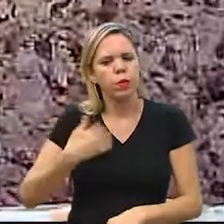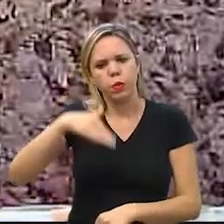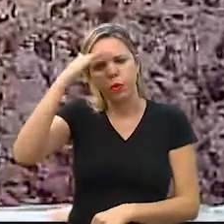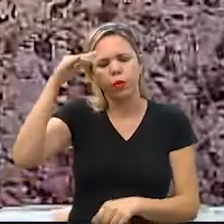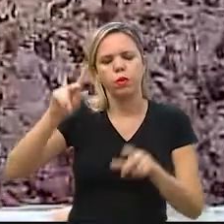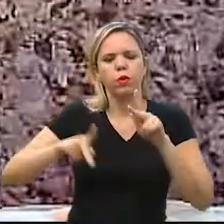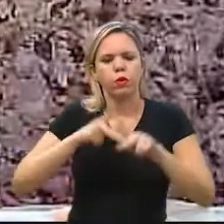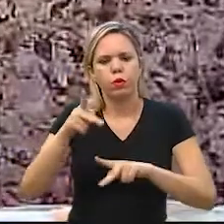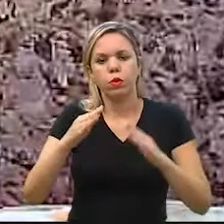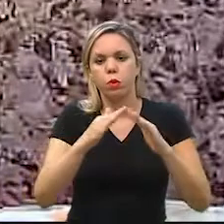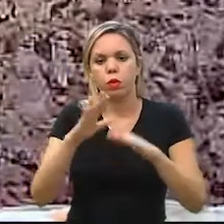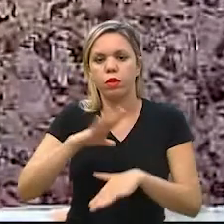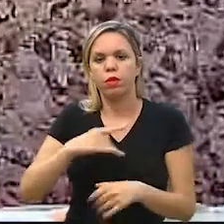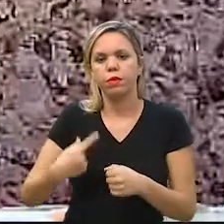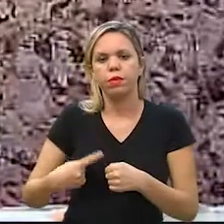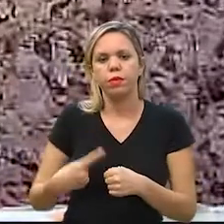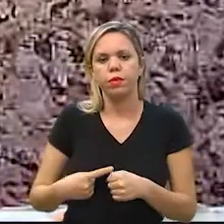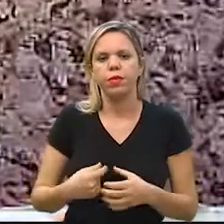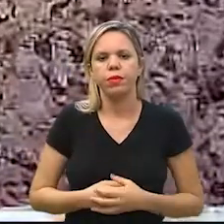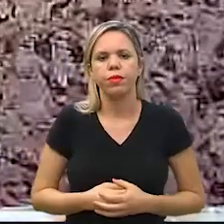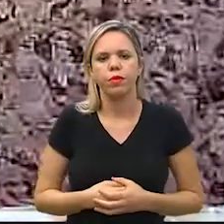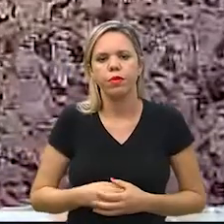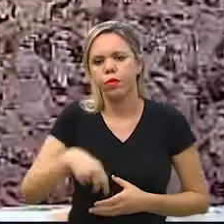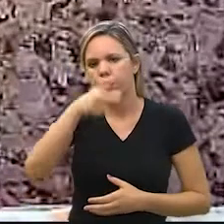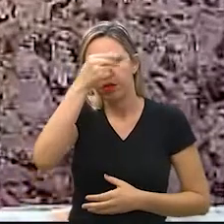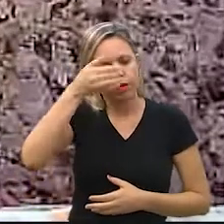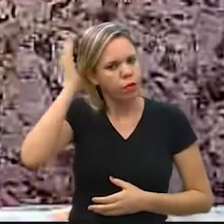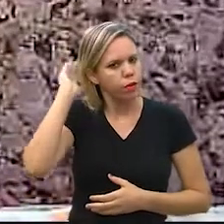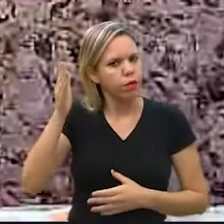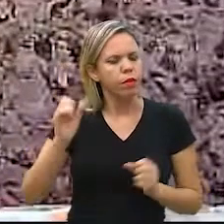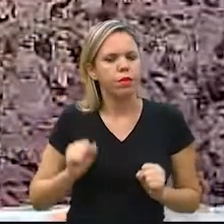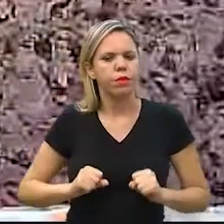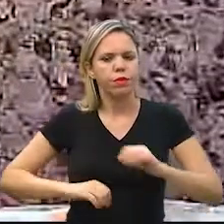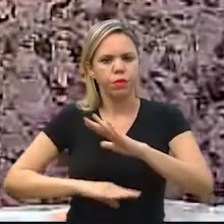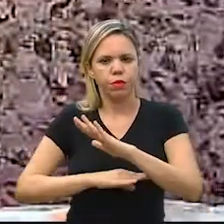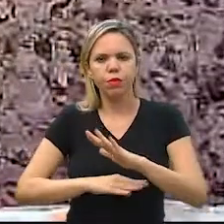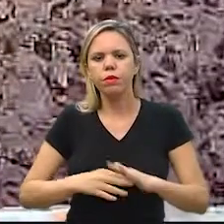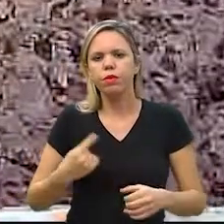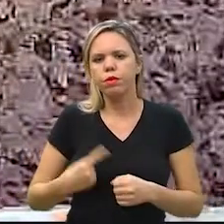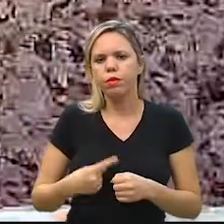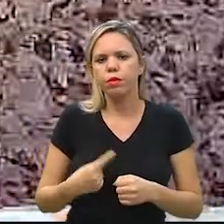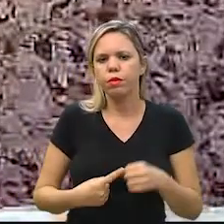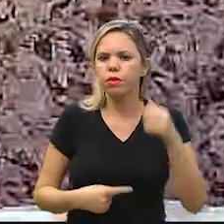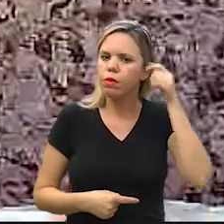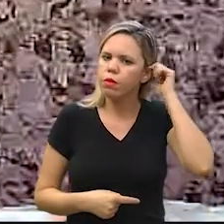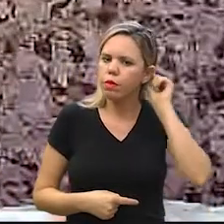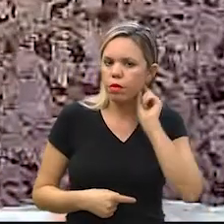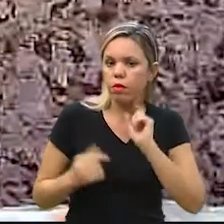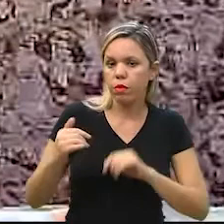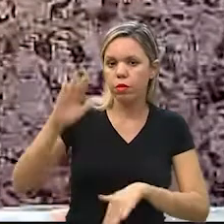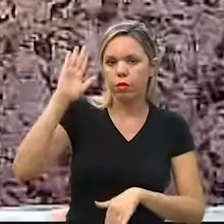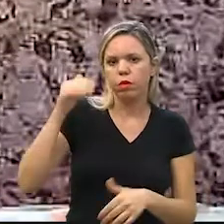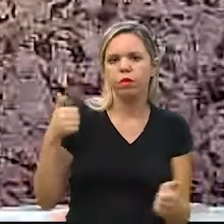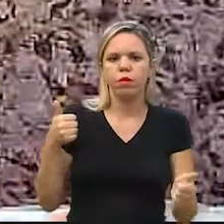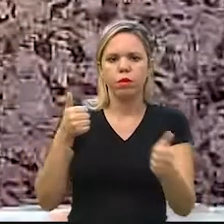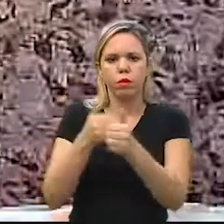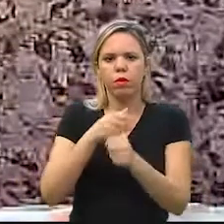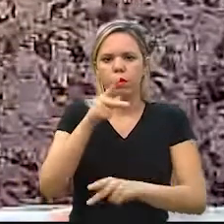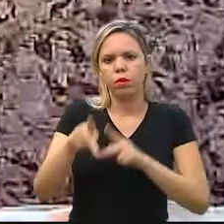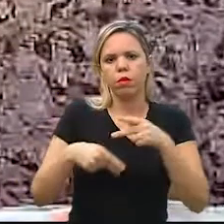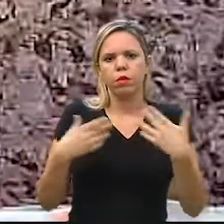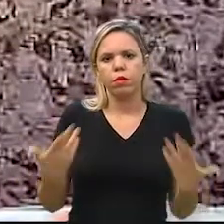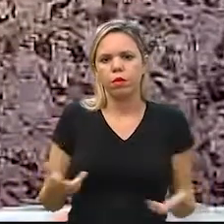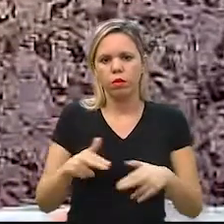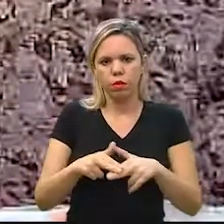morar no município e o prefeito, o poder executivo municipal, ser o mais próximo da